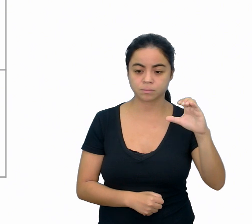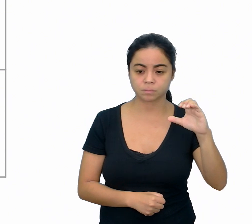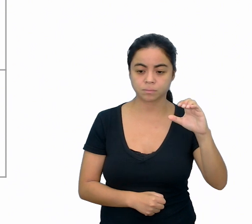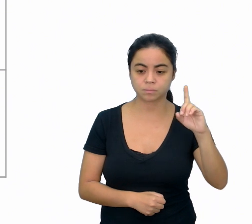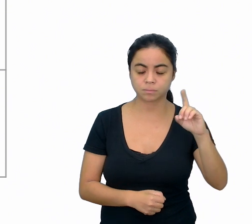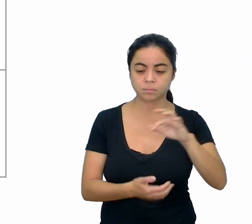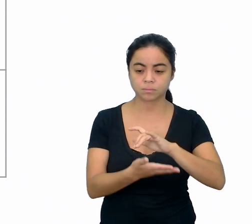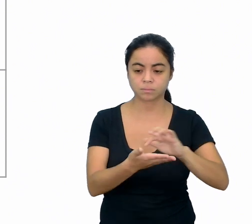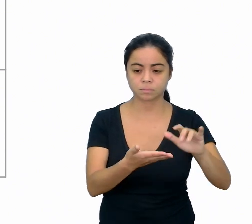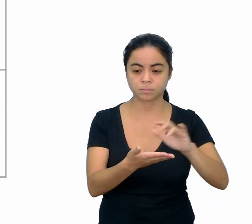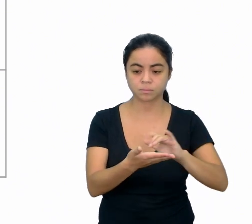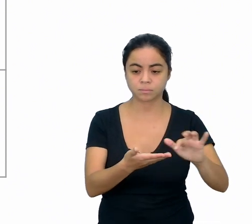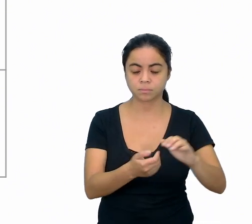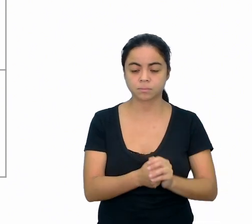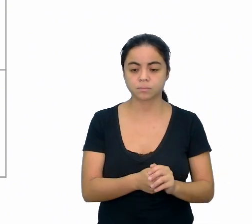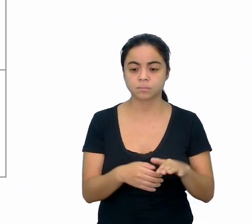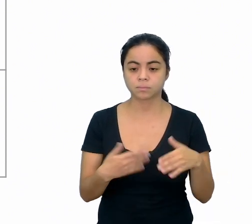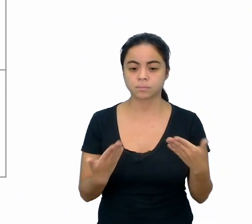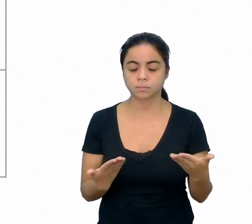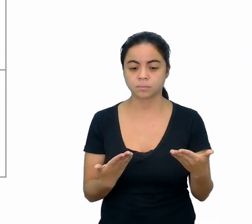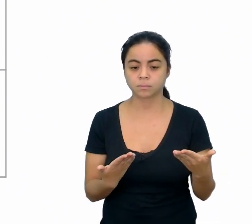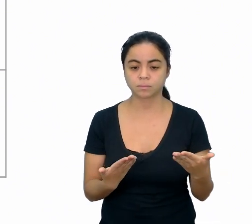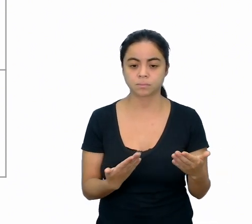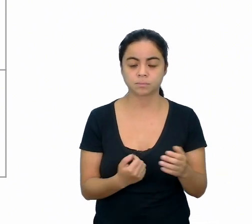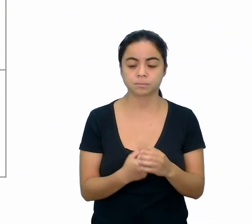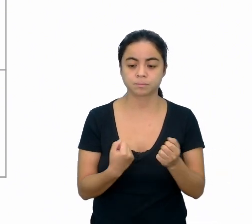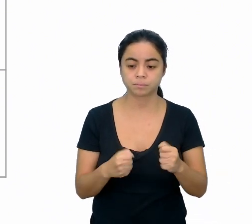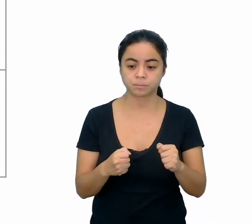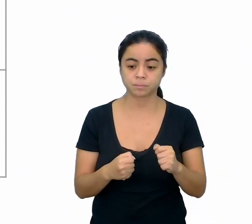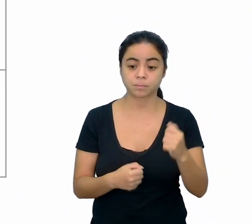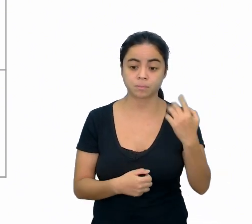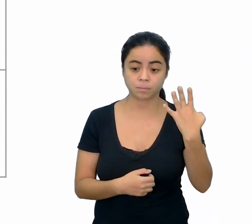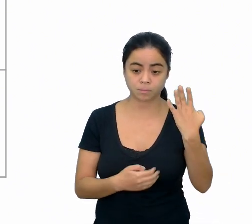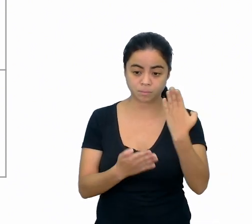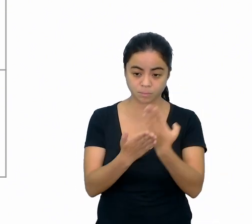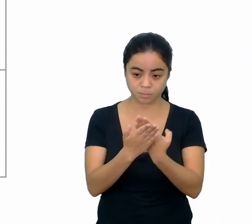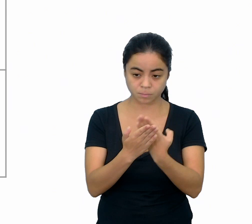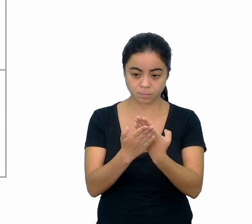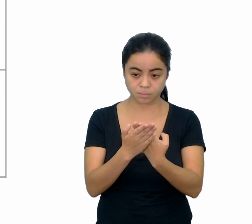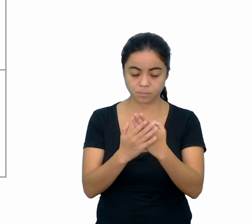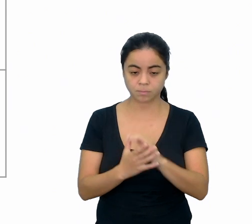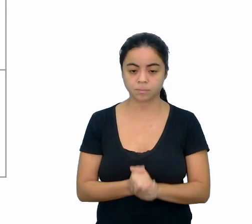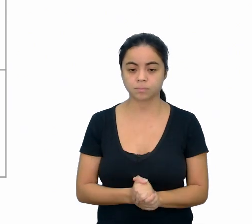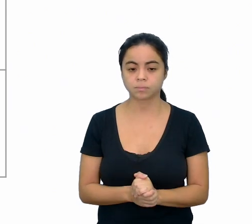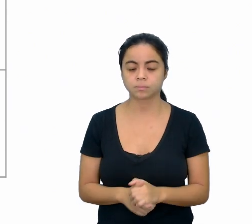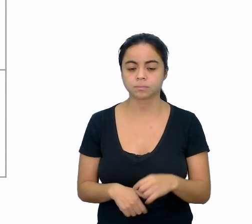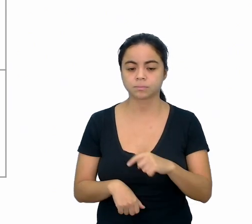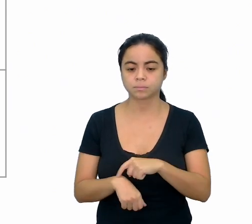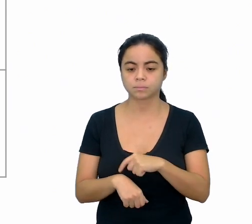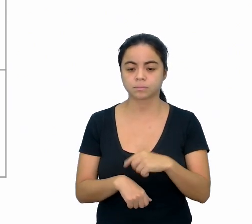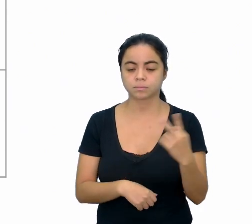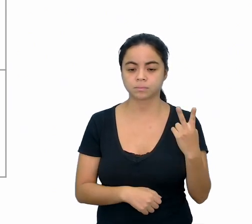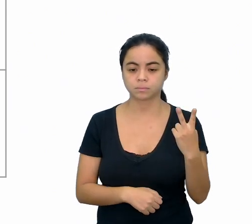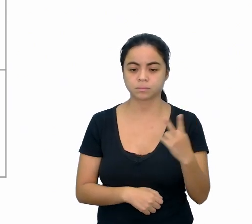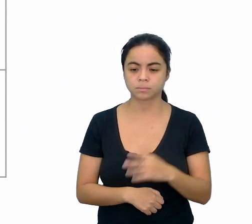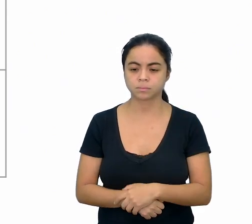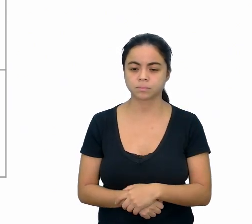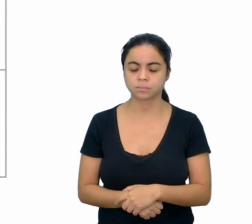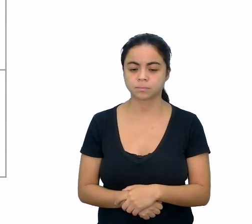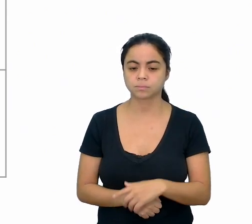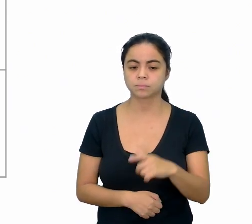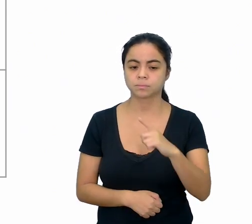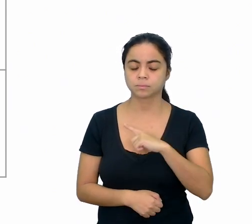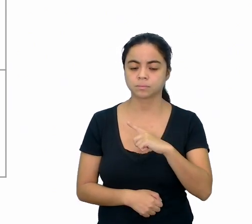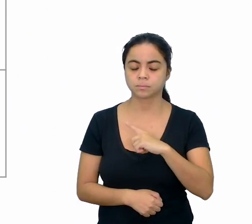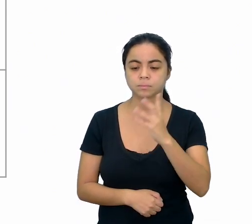fato dela ser desenvolvida em 4 aulas. No segundo momento da nossa agenda de hoje, nós teremos